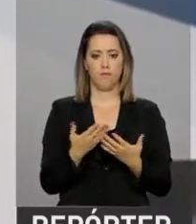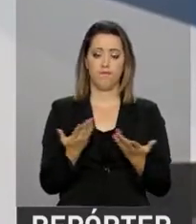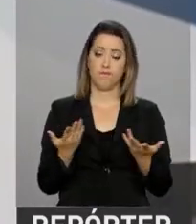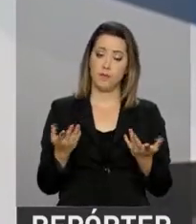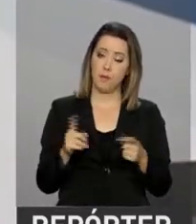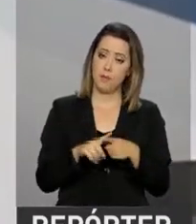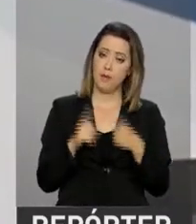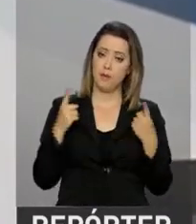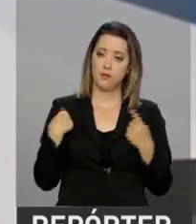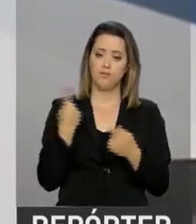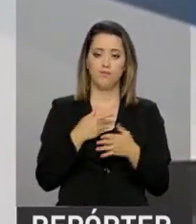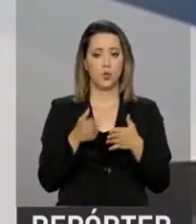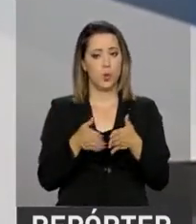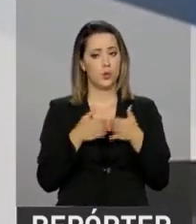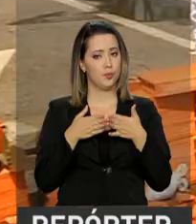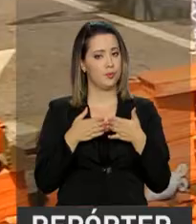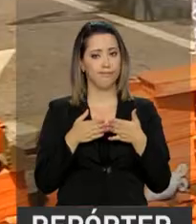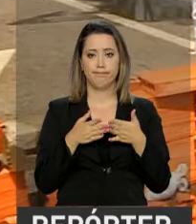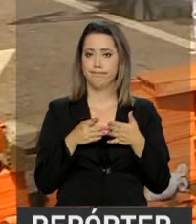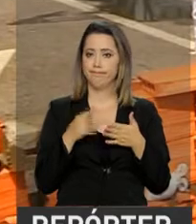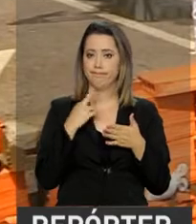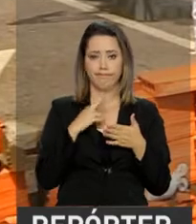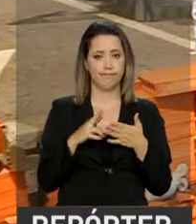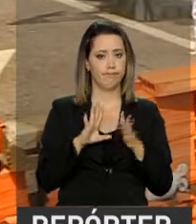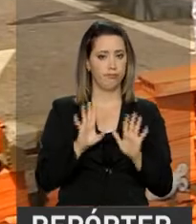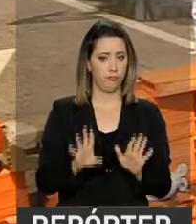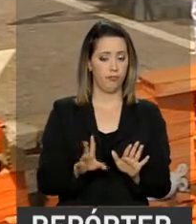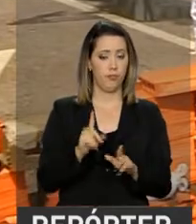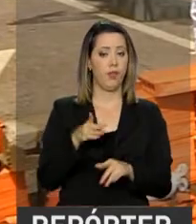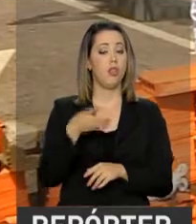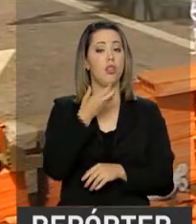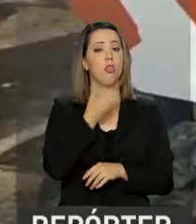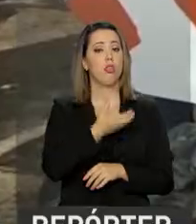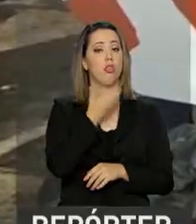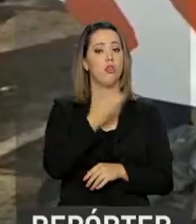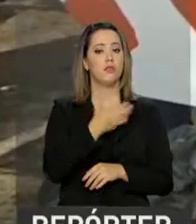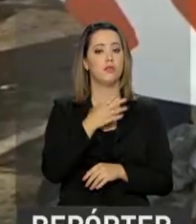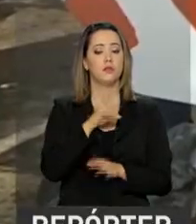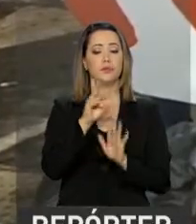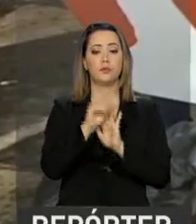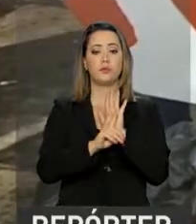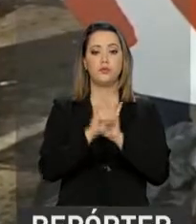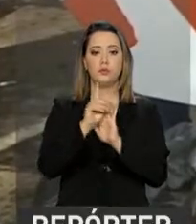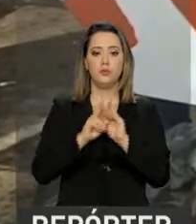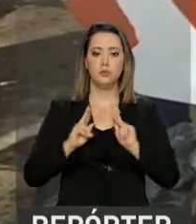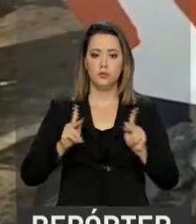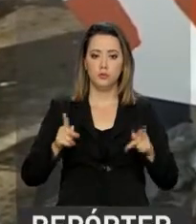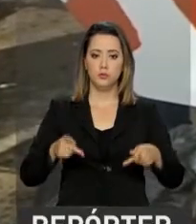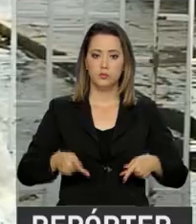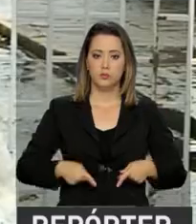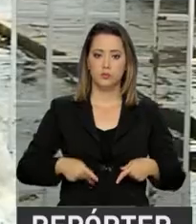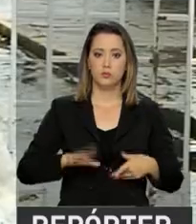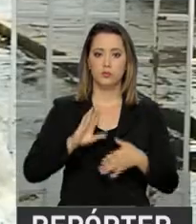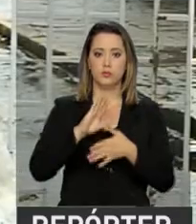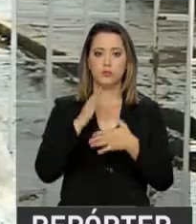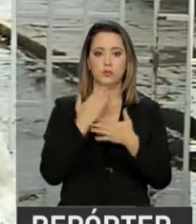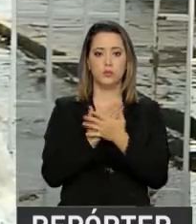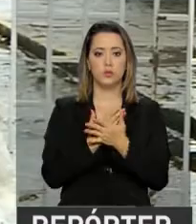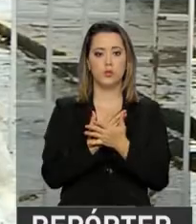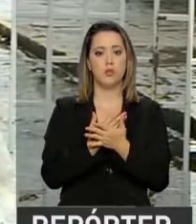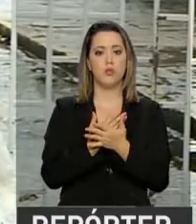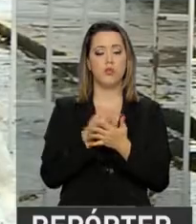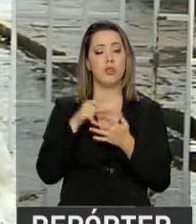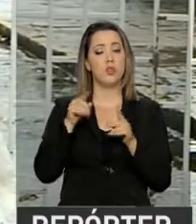Infelizmente, os nossos apelos não foram atendidos. Em dezembro do ano passado, os direitos da Venezuela como país membro do Mercosul já haviam